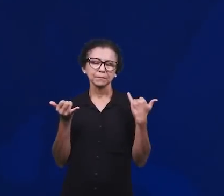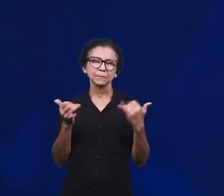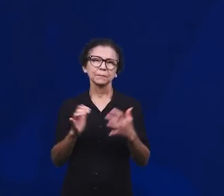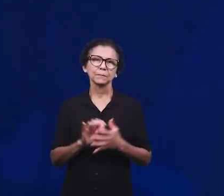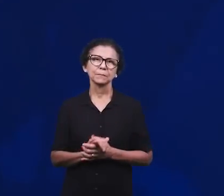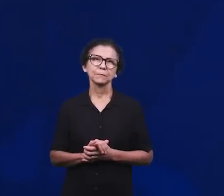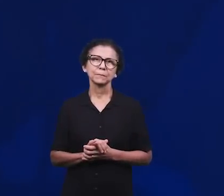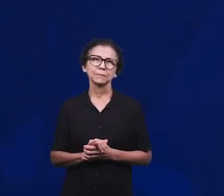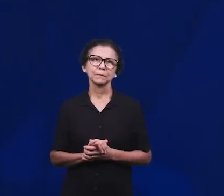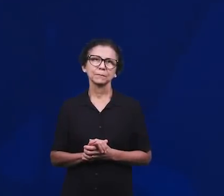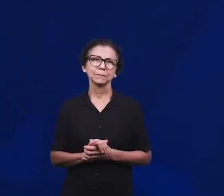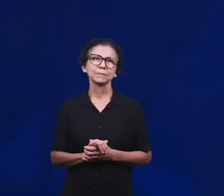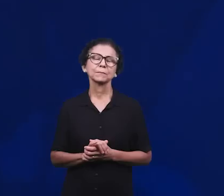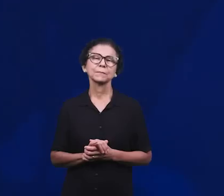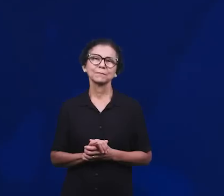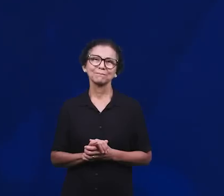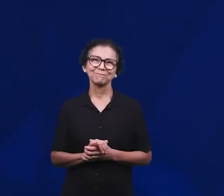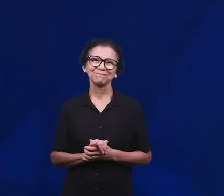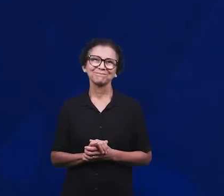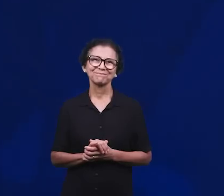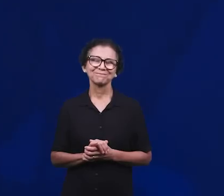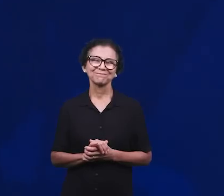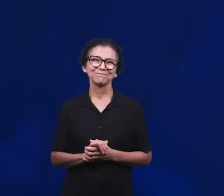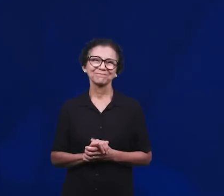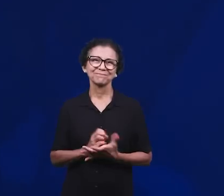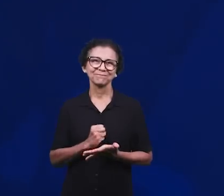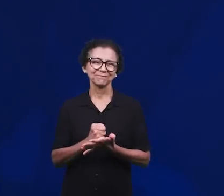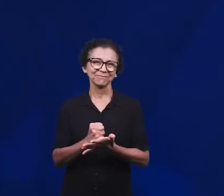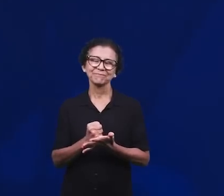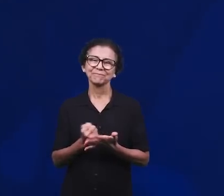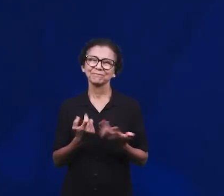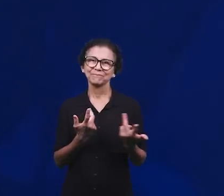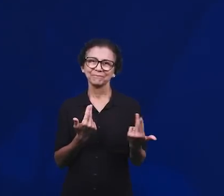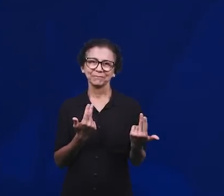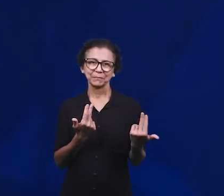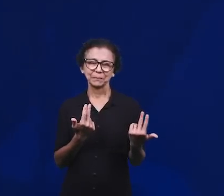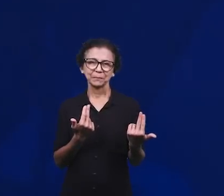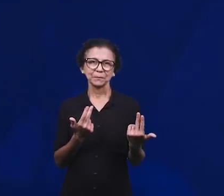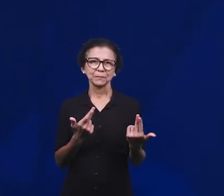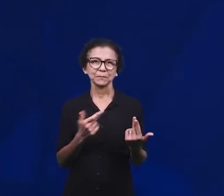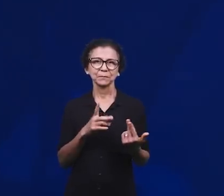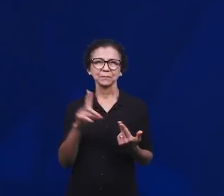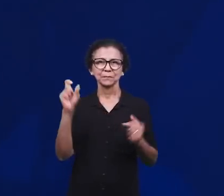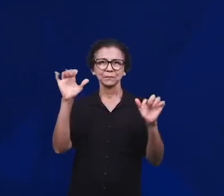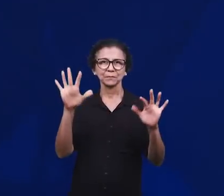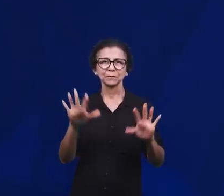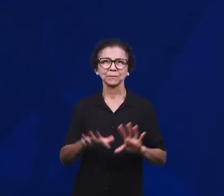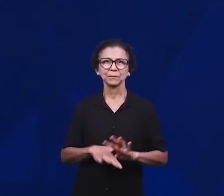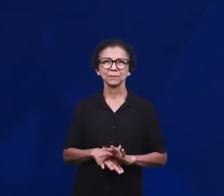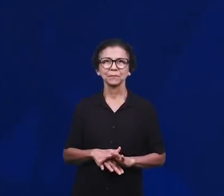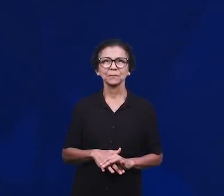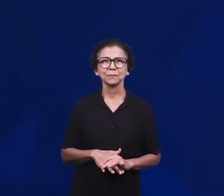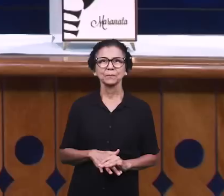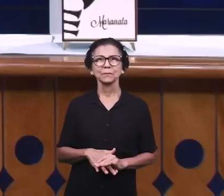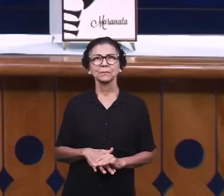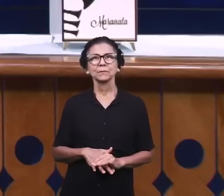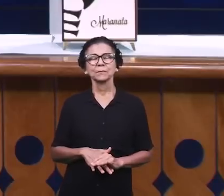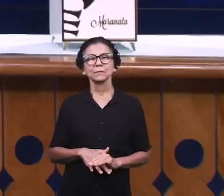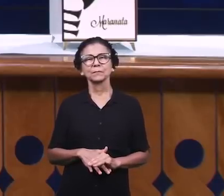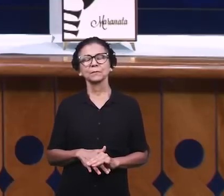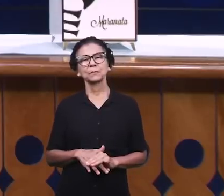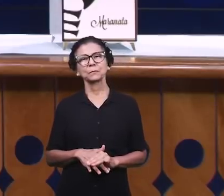vai ser atendido da mesma maneira, tá certo? Não deixe de fazer essa ligação. Deus tem uma bênção para o seu coração.